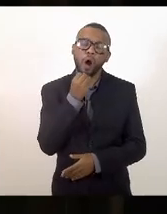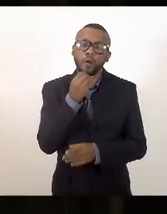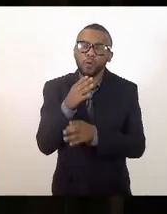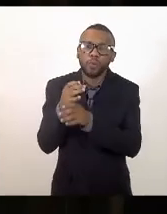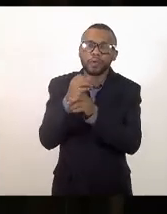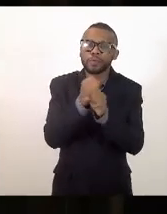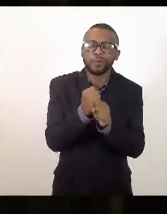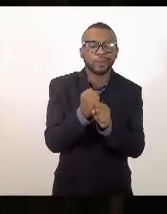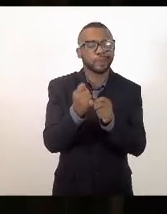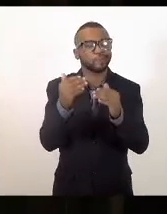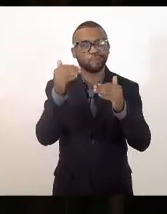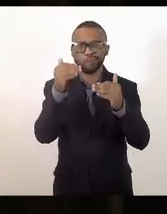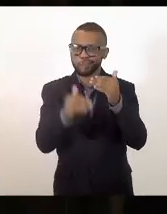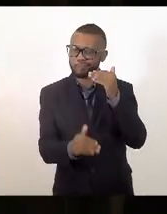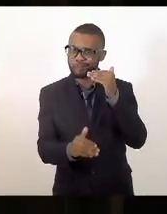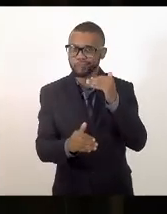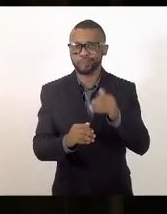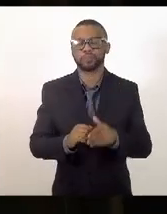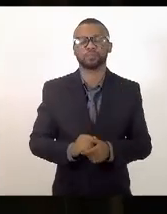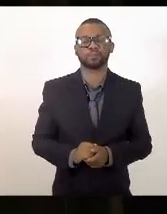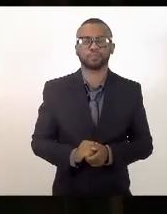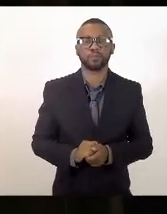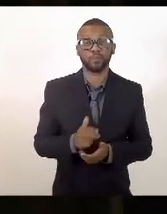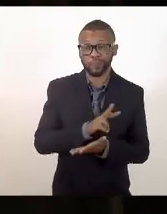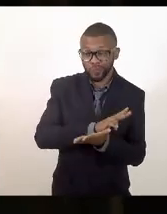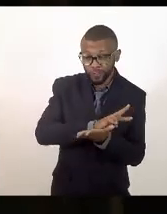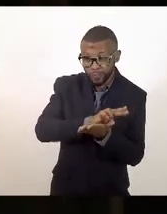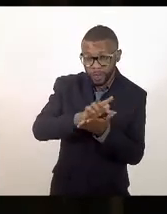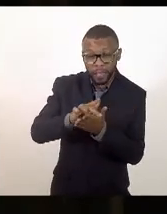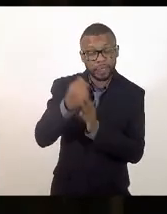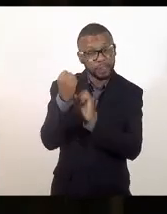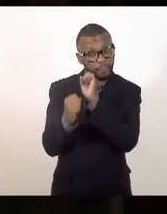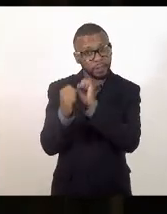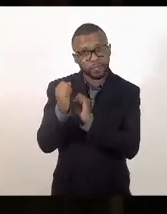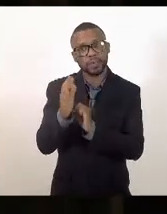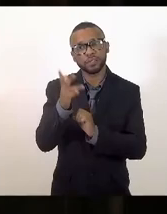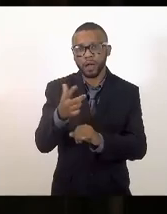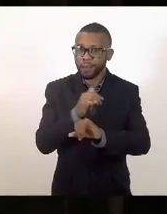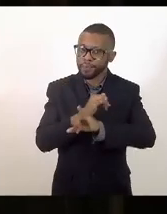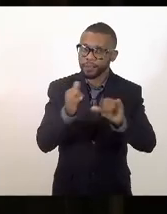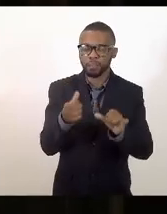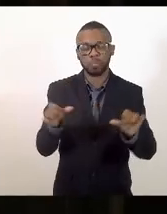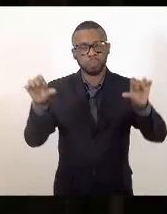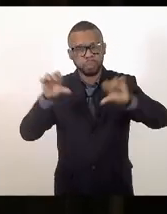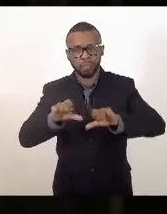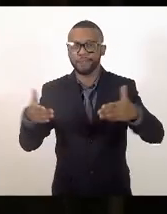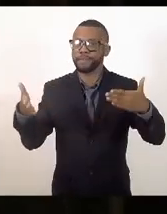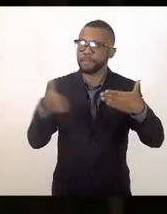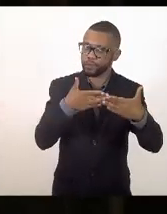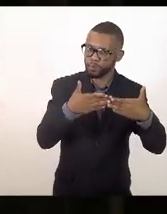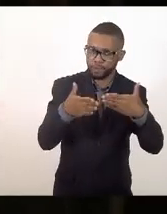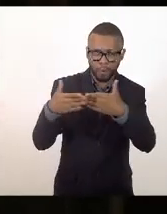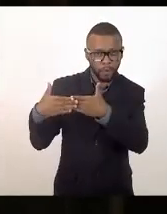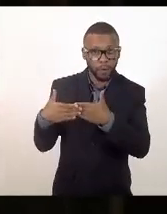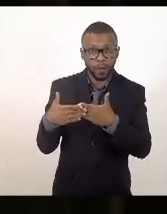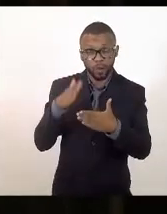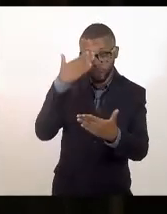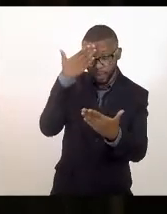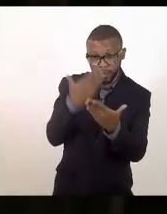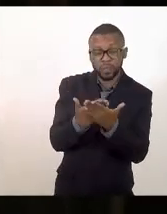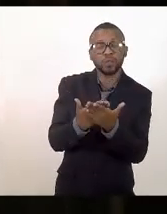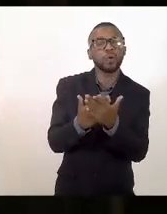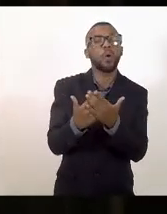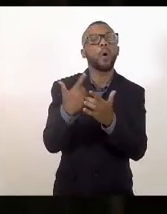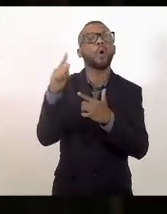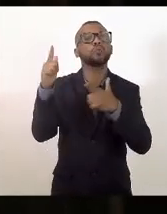fechar. Diversas empresas já decretaram sua falência e a gente acredita que outras também farão isso. E aí